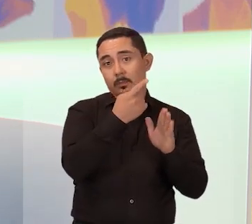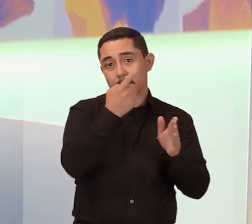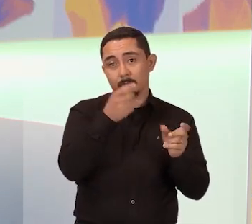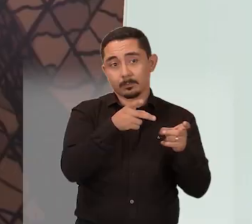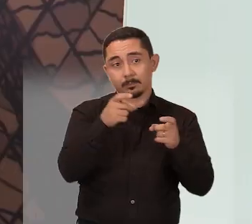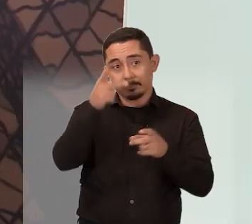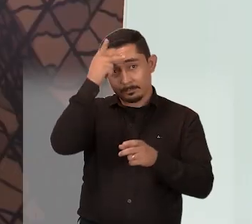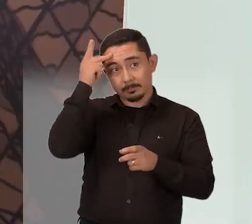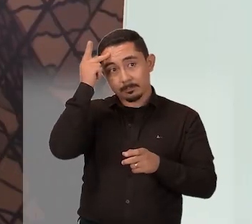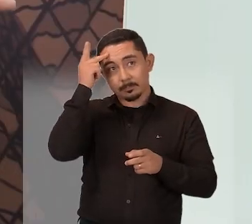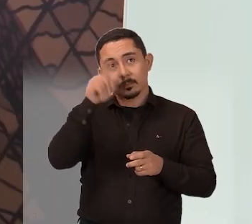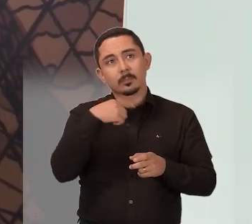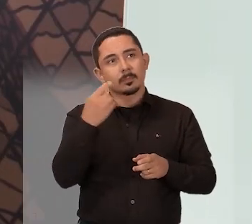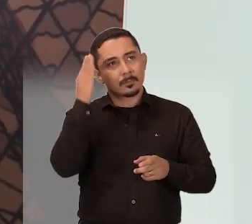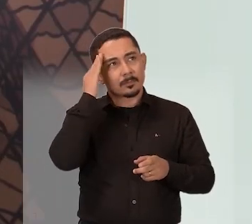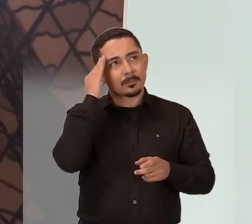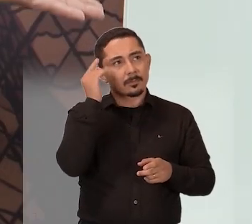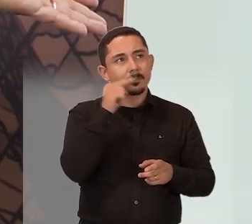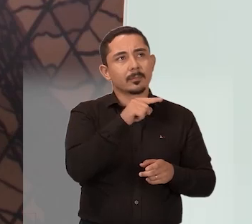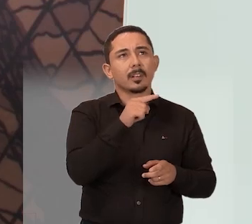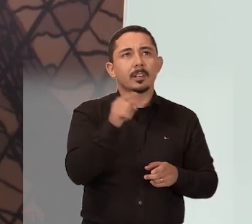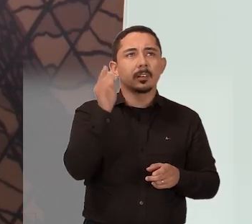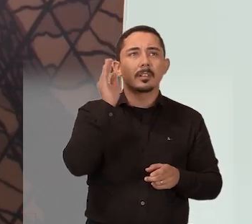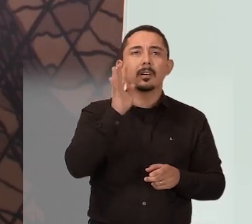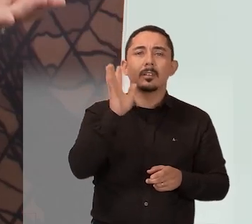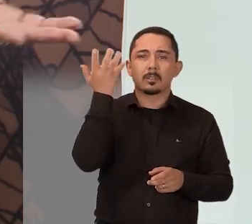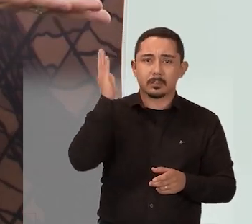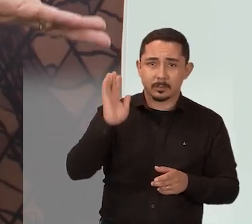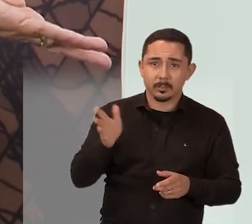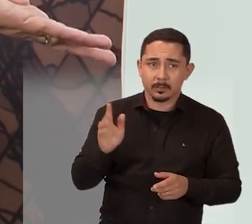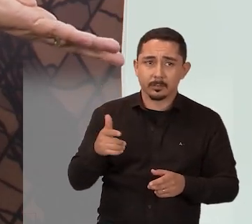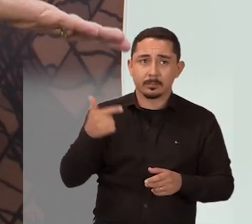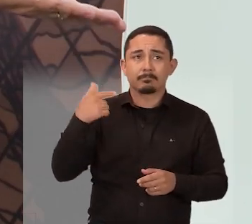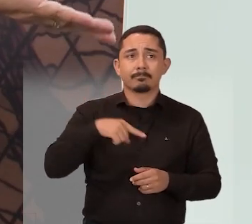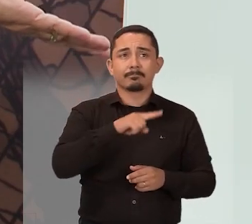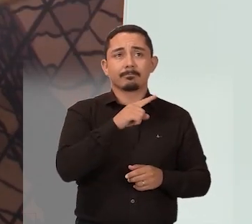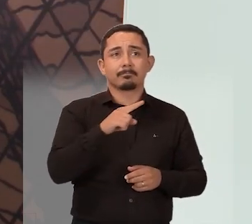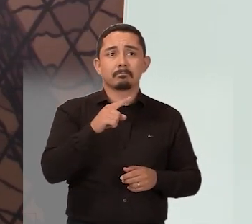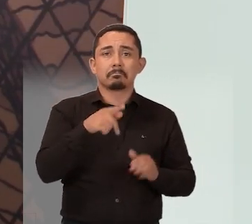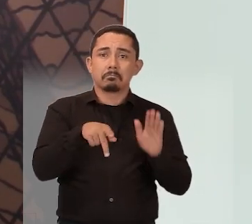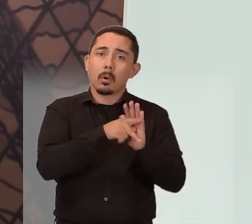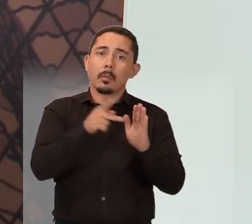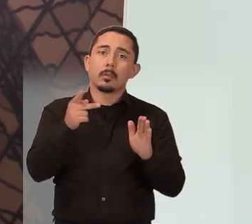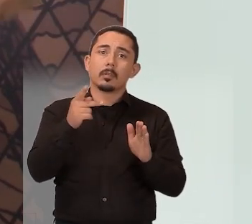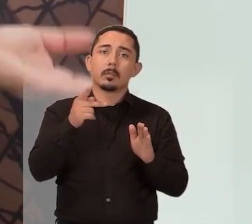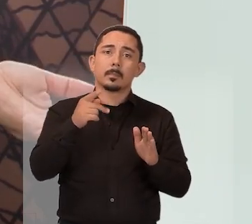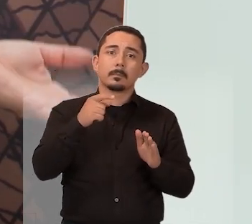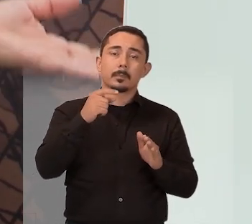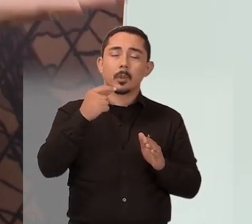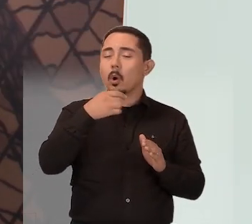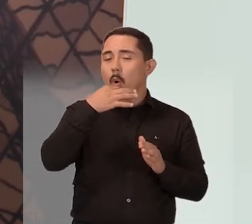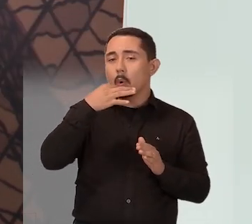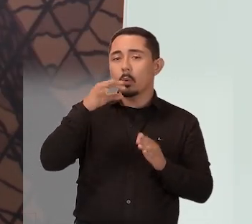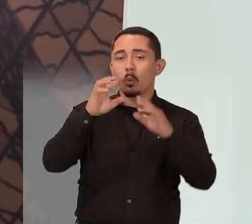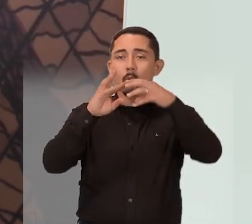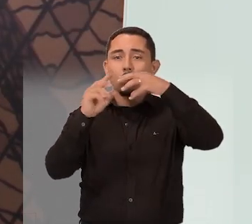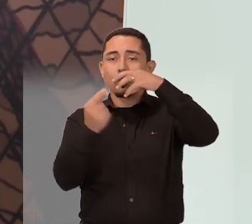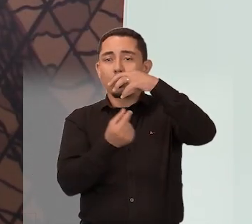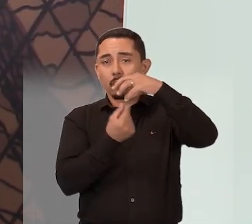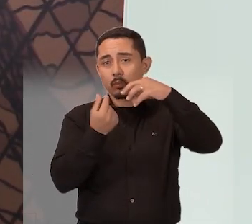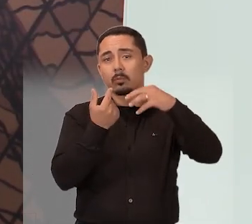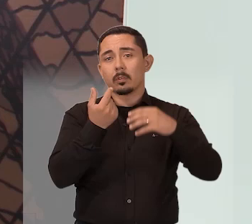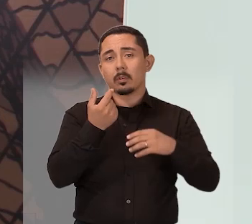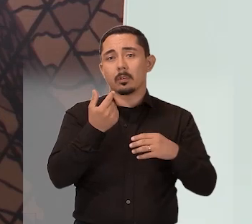de pessoas. Nós sabemos de resgates que aconteceram, inclusive na reportagem, a própria colega fala agora no final do ano, na questão das vinícolas,